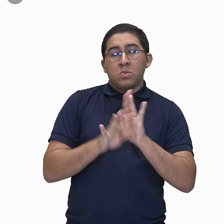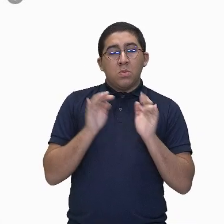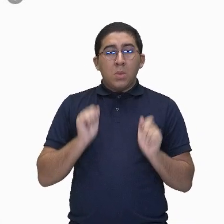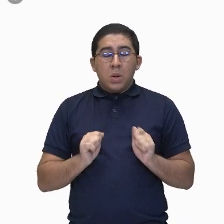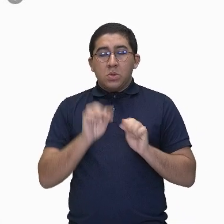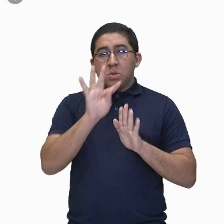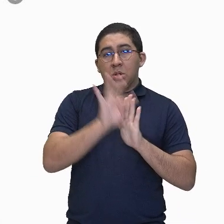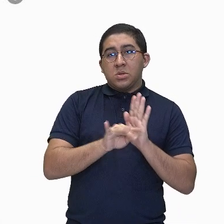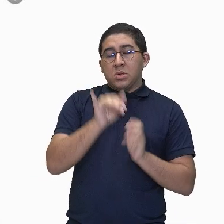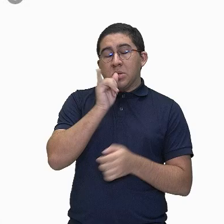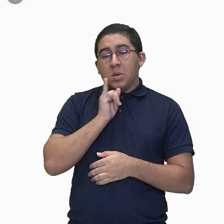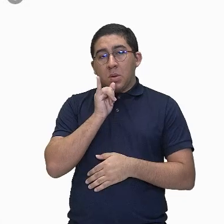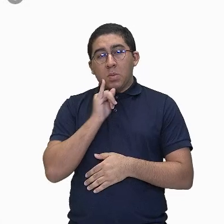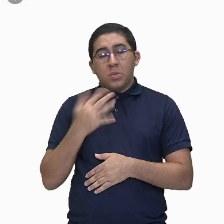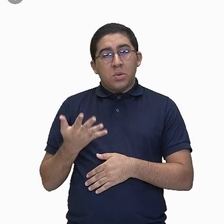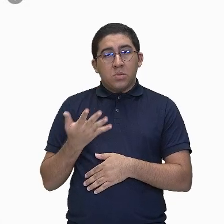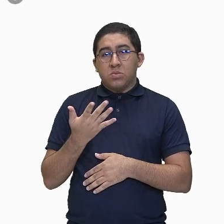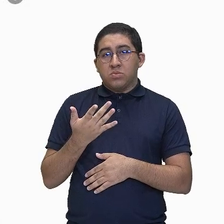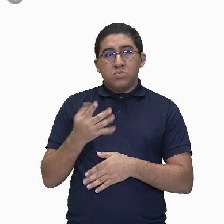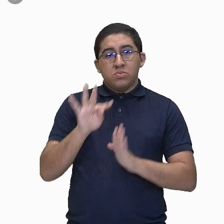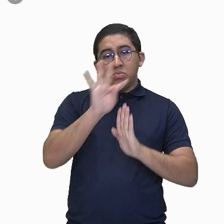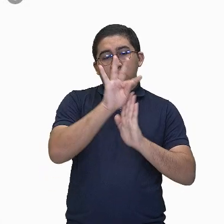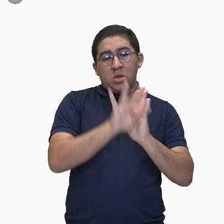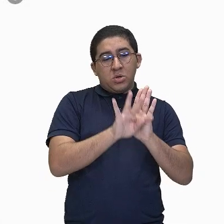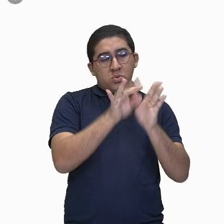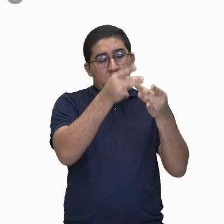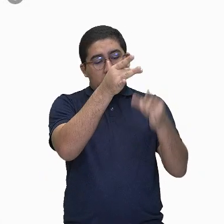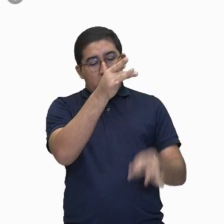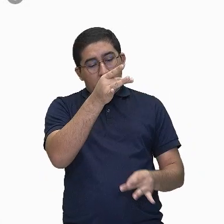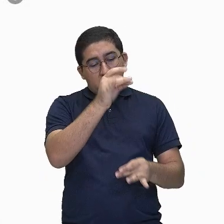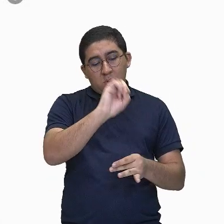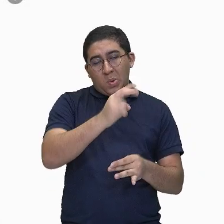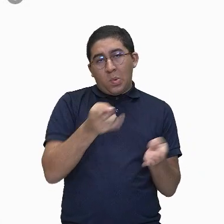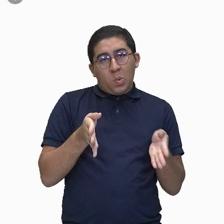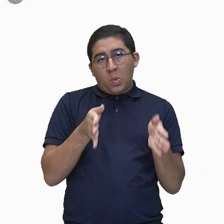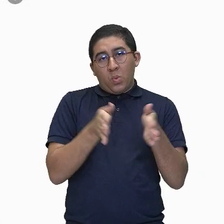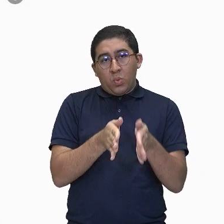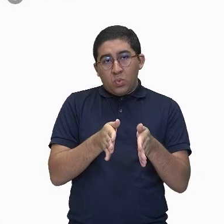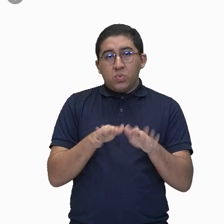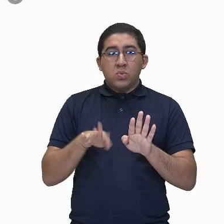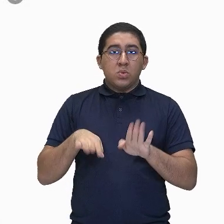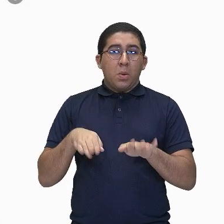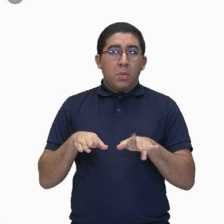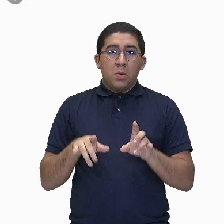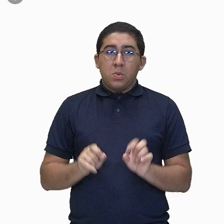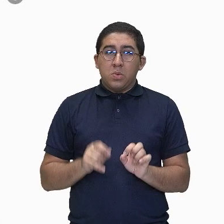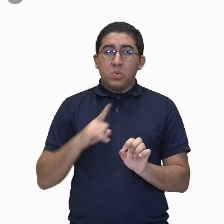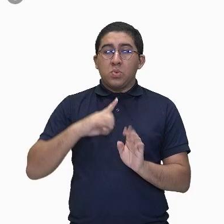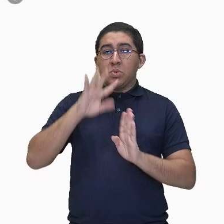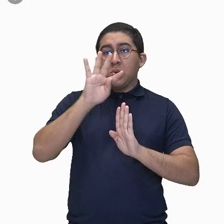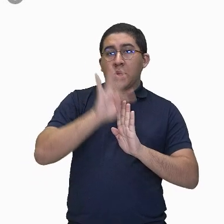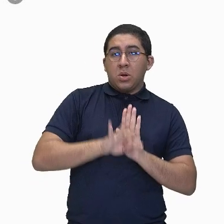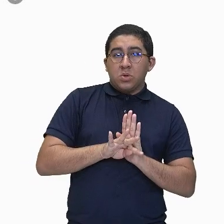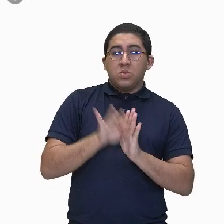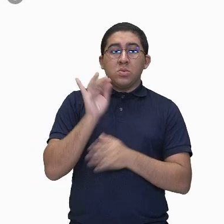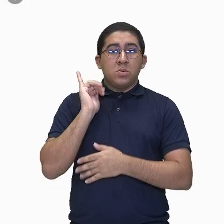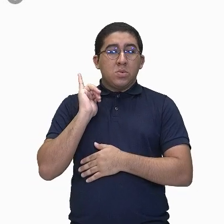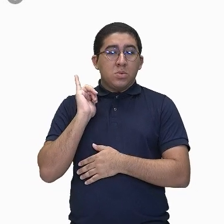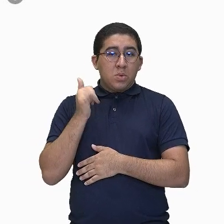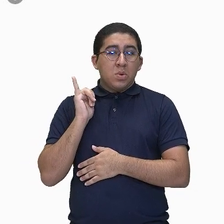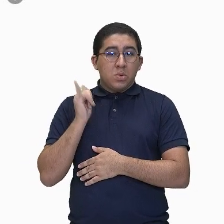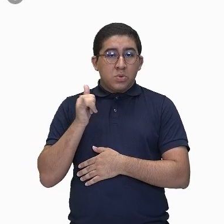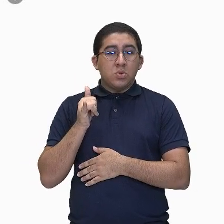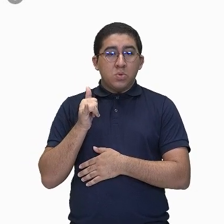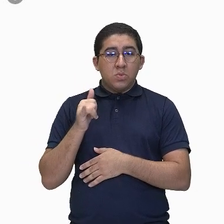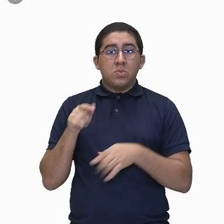texto grande ou um texto pequeno, né, dentro dos textos narrativos, dentro